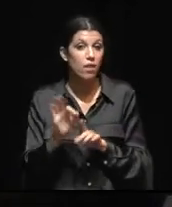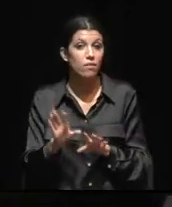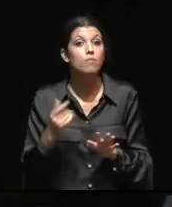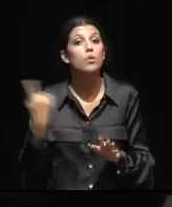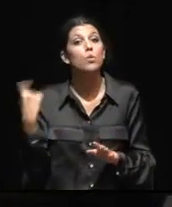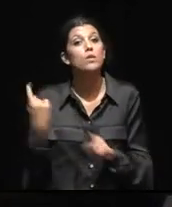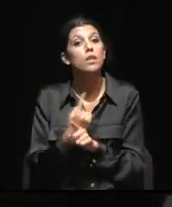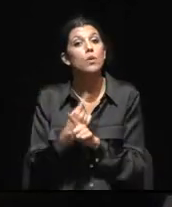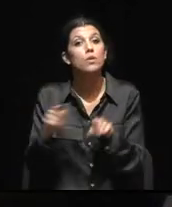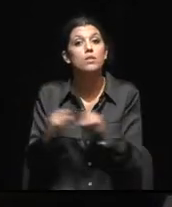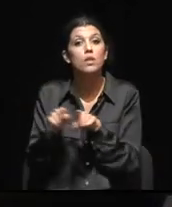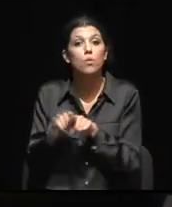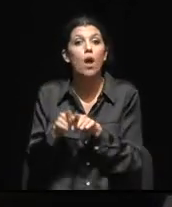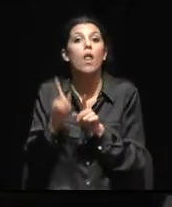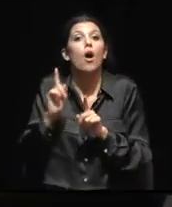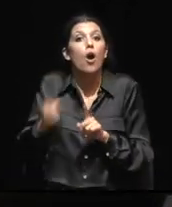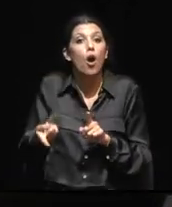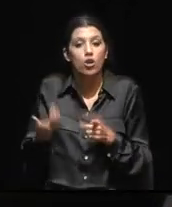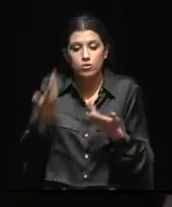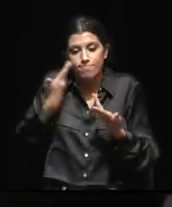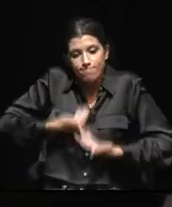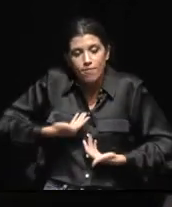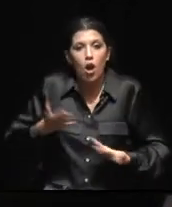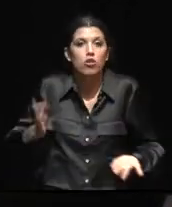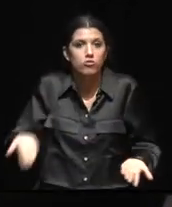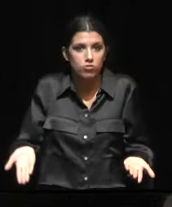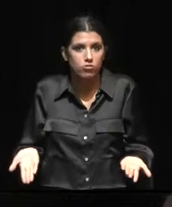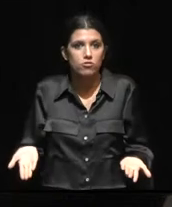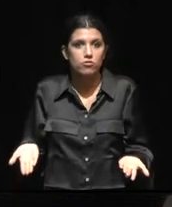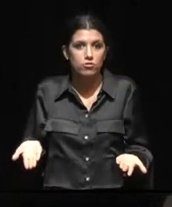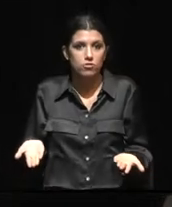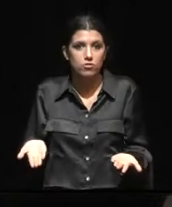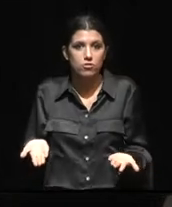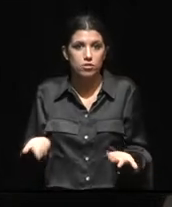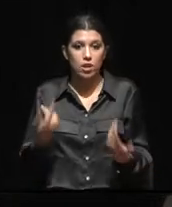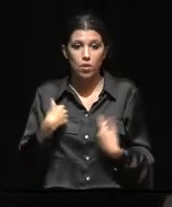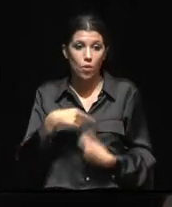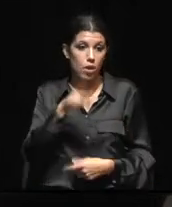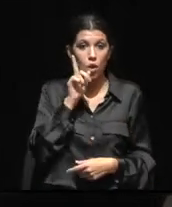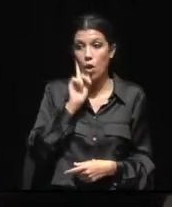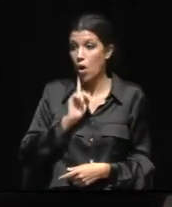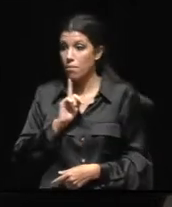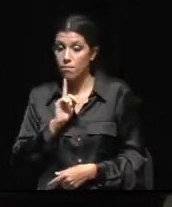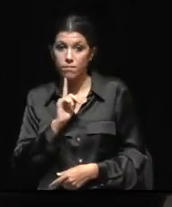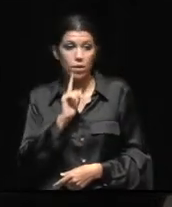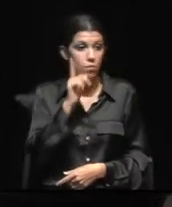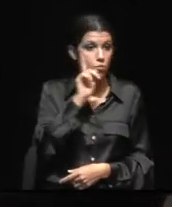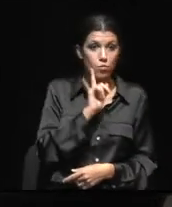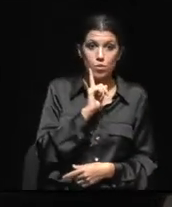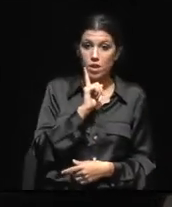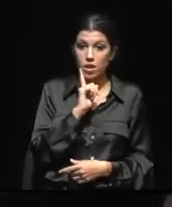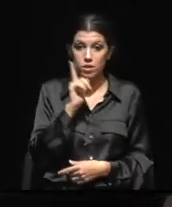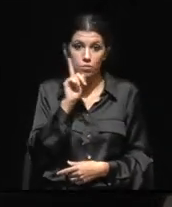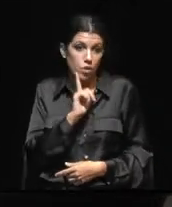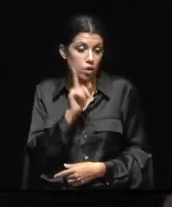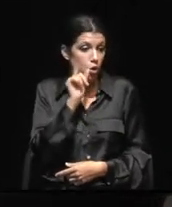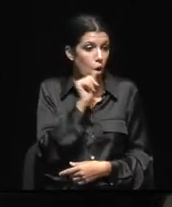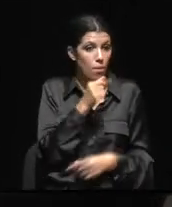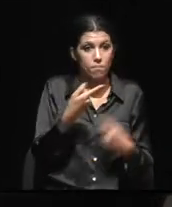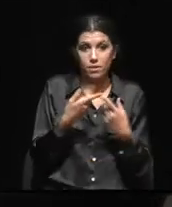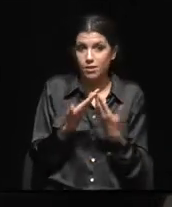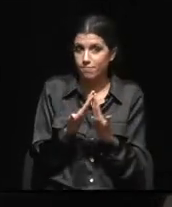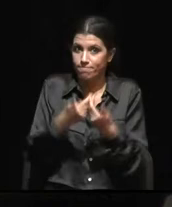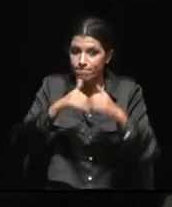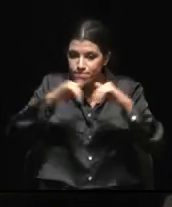coisa que nós temos em comum é sermos verdadeiramente em comum é sermos a fême da espécie isso não é dissociável dos homens